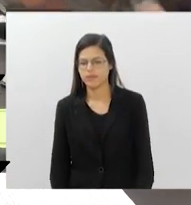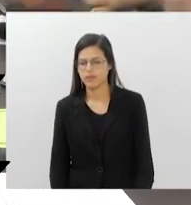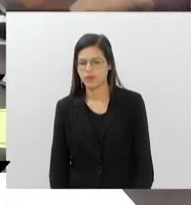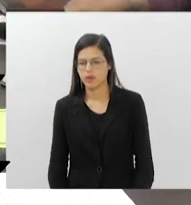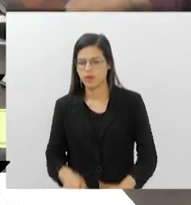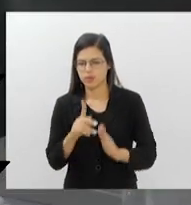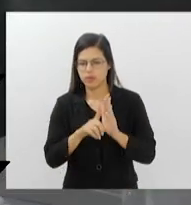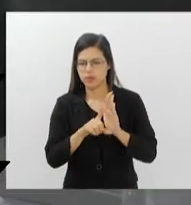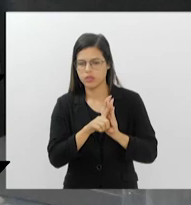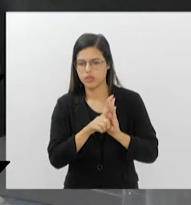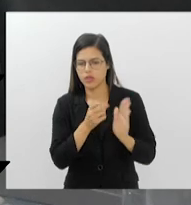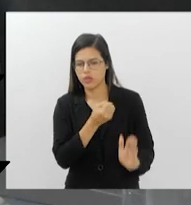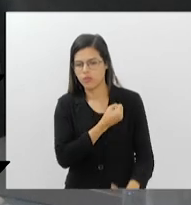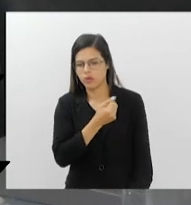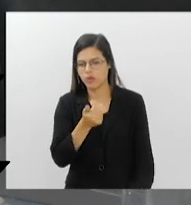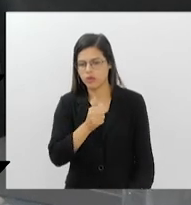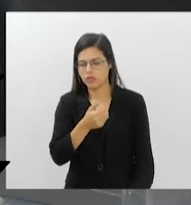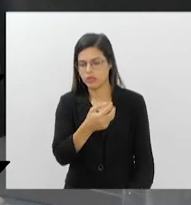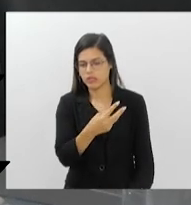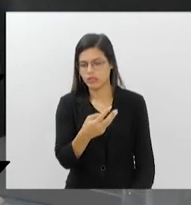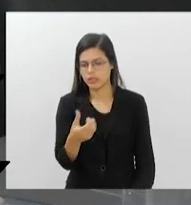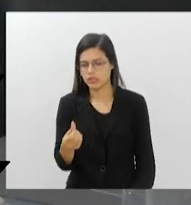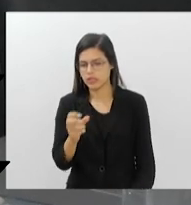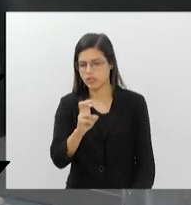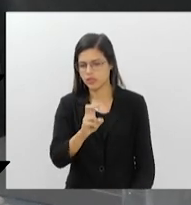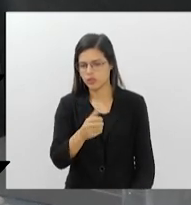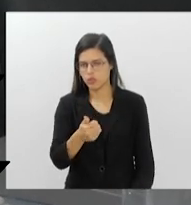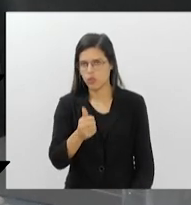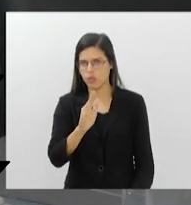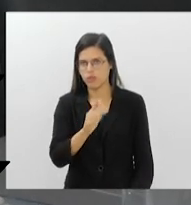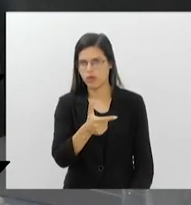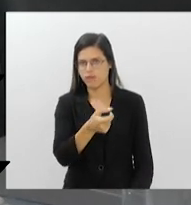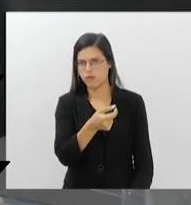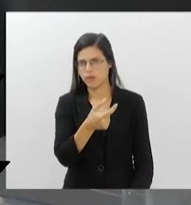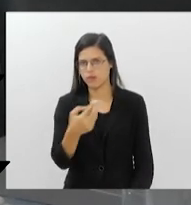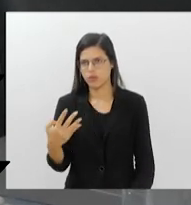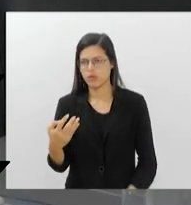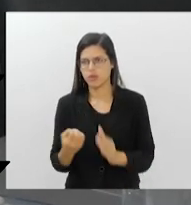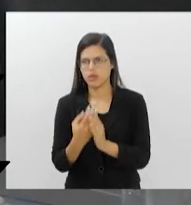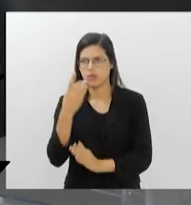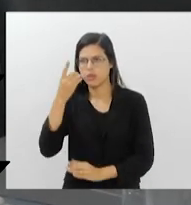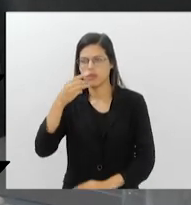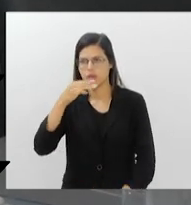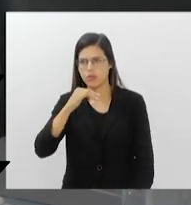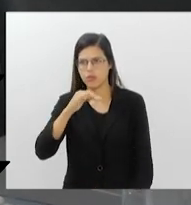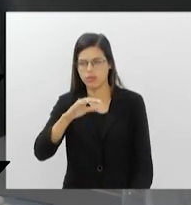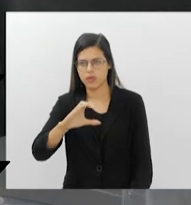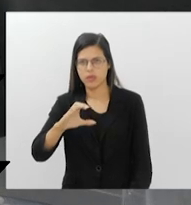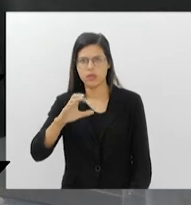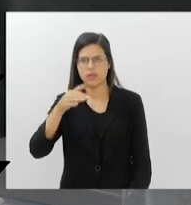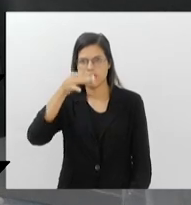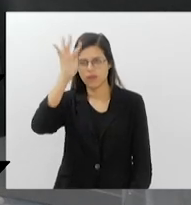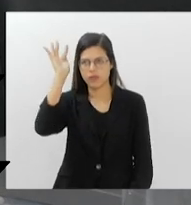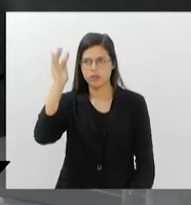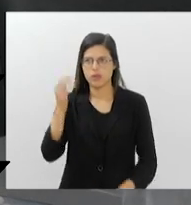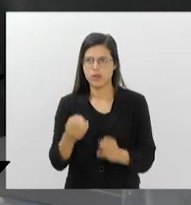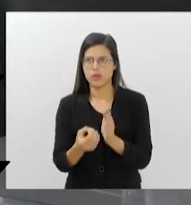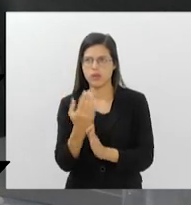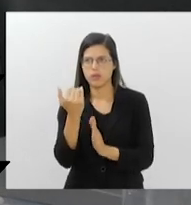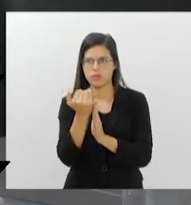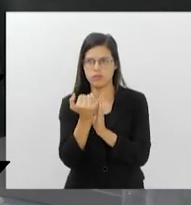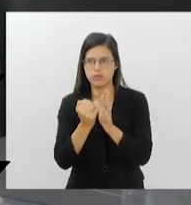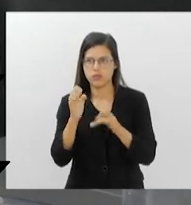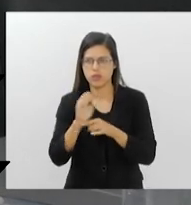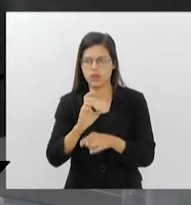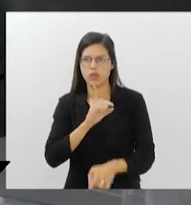projeto de lei item 11 da pauta 3651 de 24 de autoria dos deputados Carlos min Fred Pacheco que cria o programa Estadual